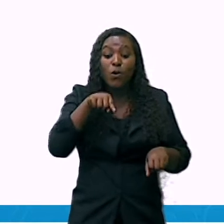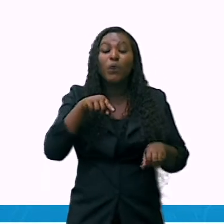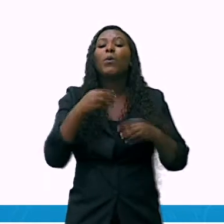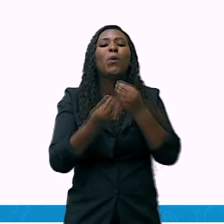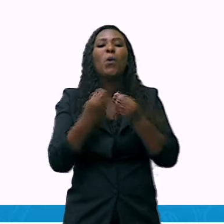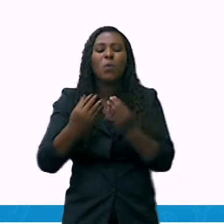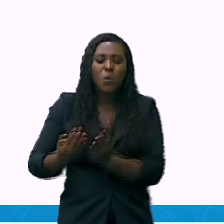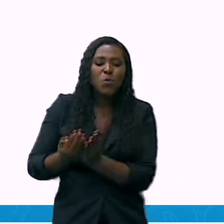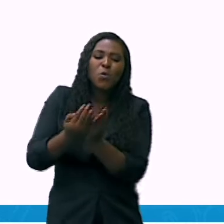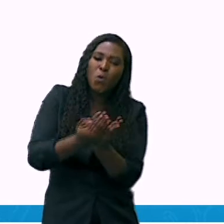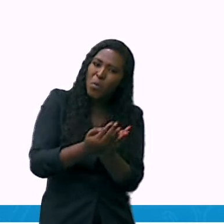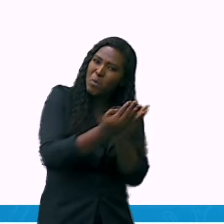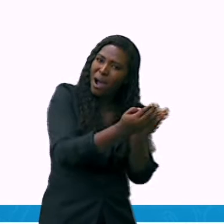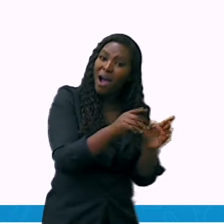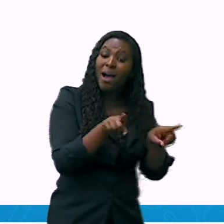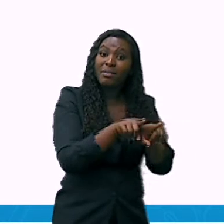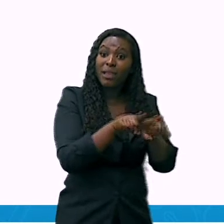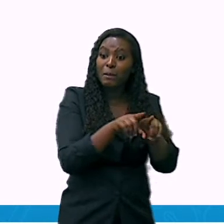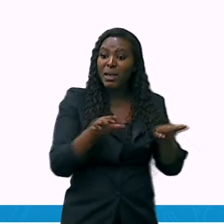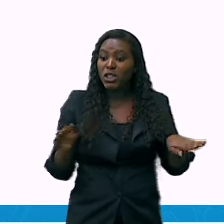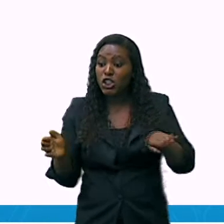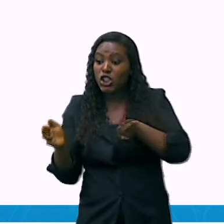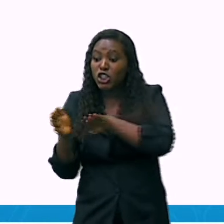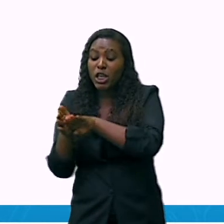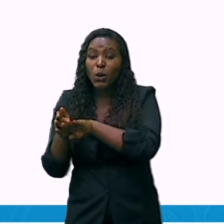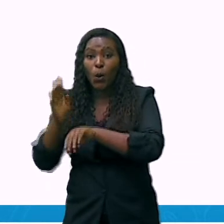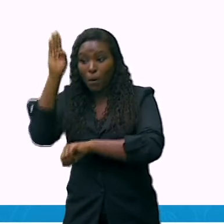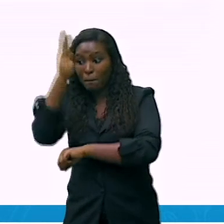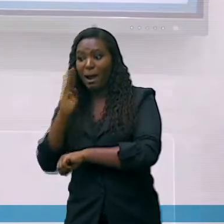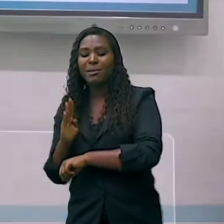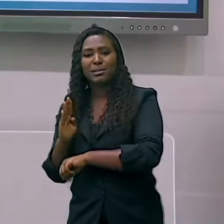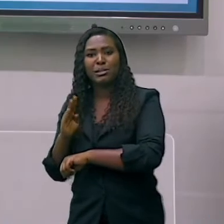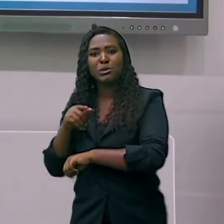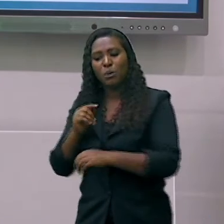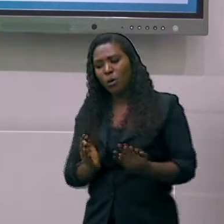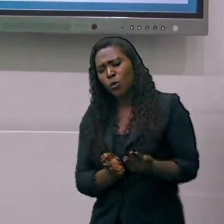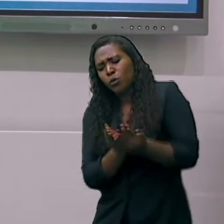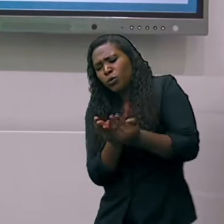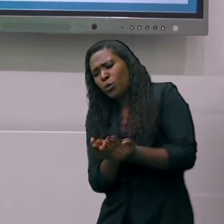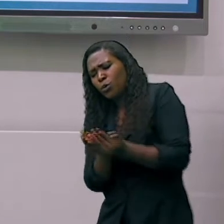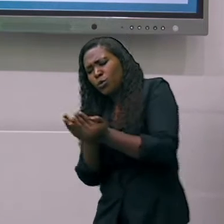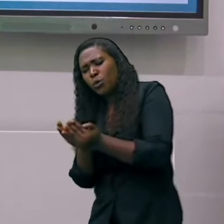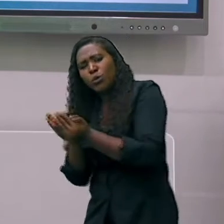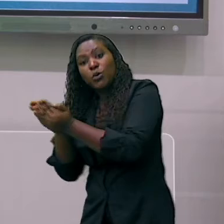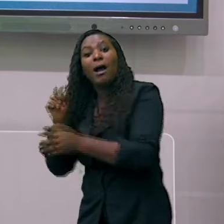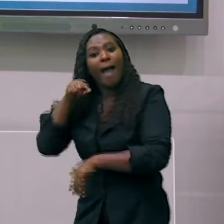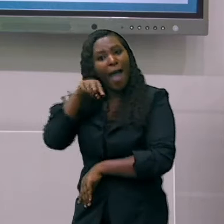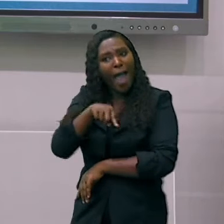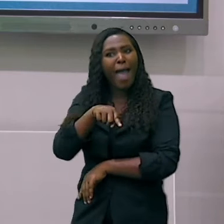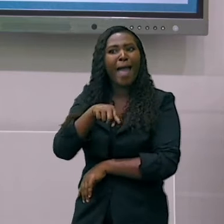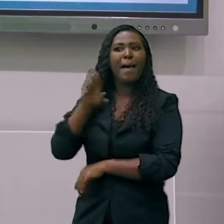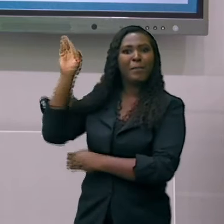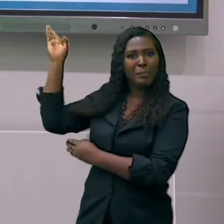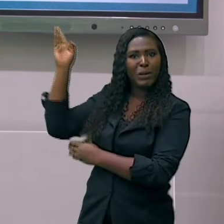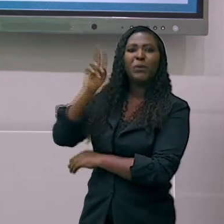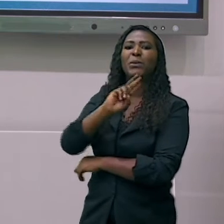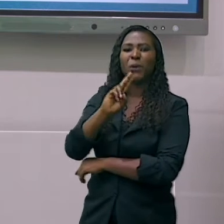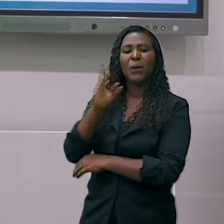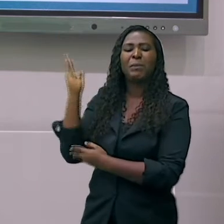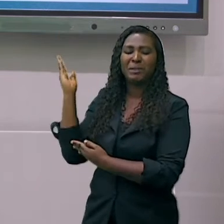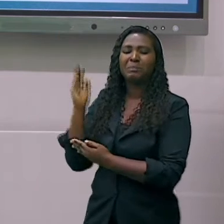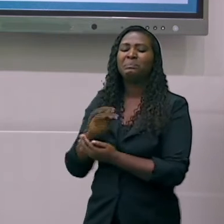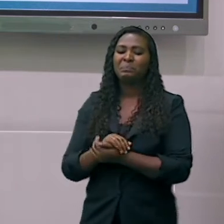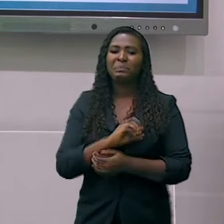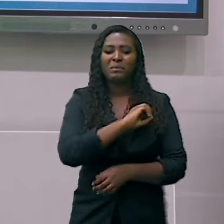Brasil. É o segundo maior oceano e suas águas cobrem 20%